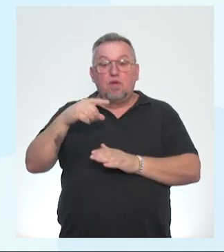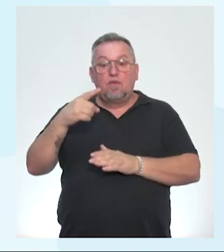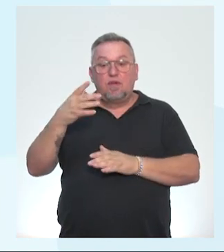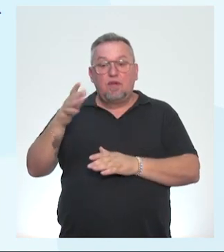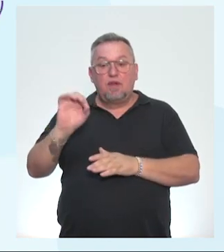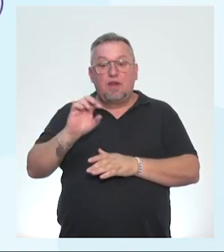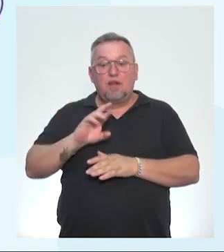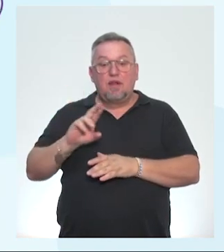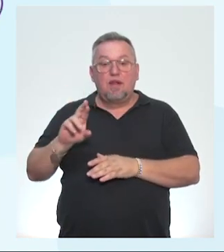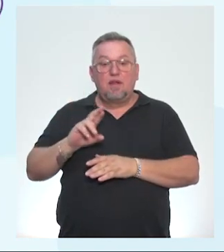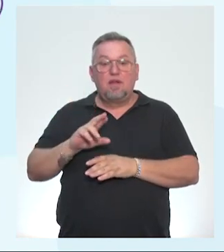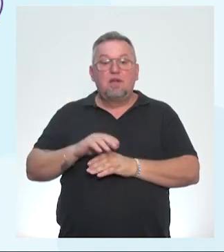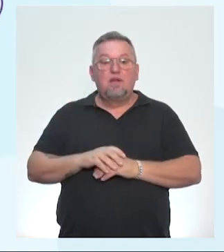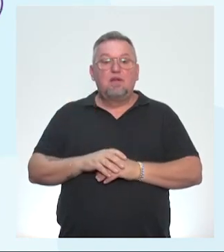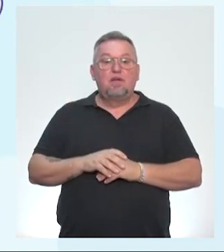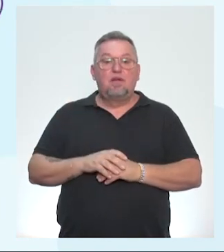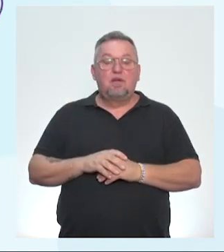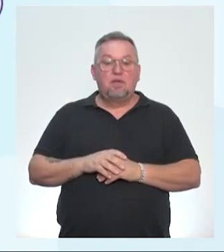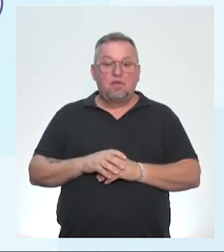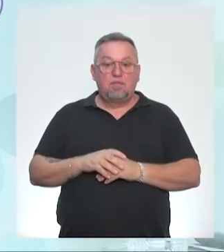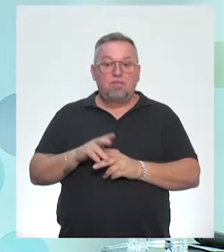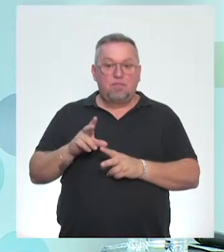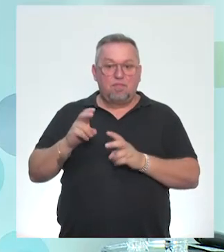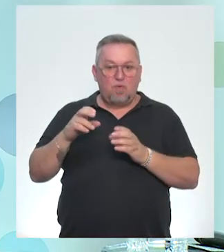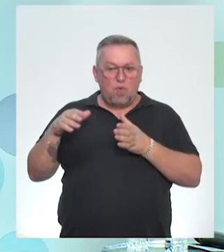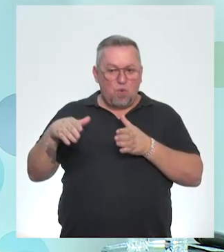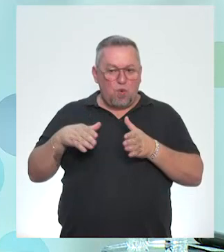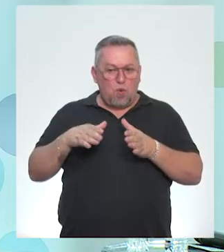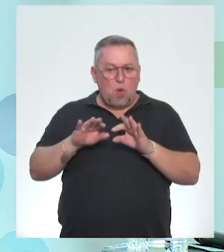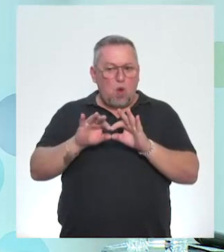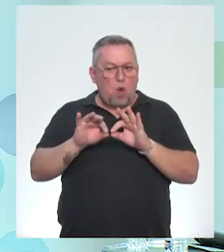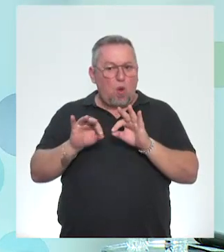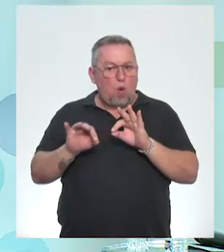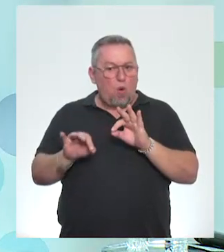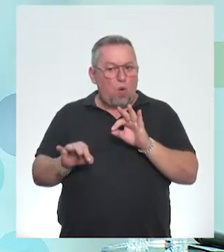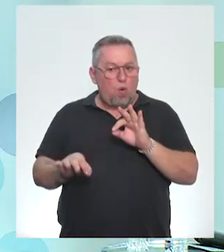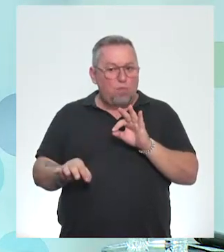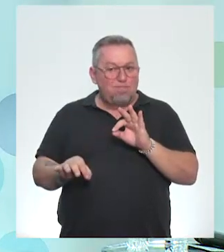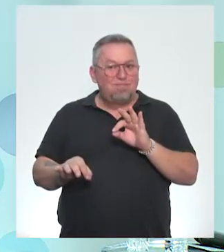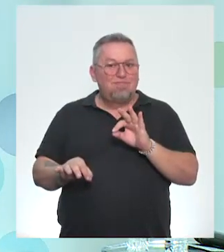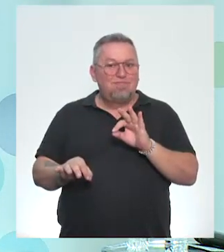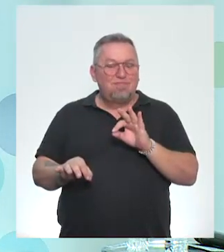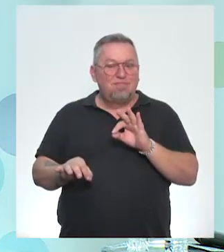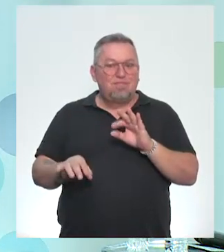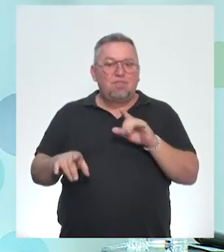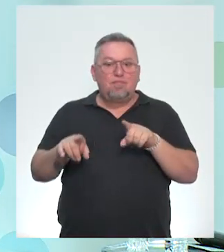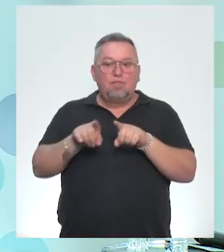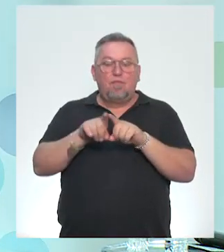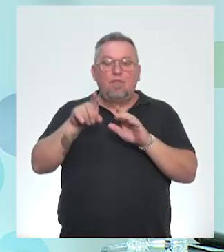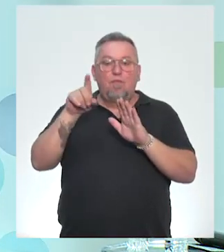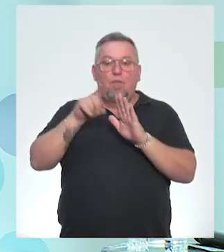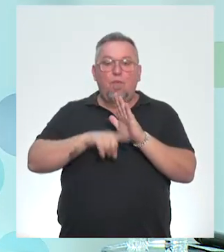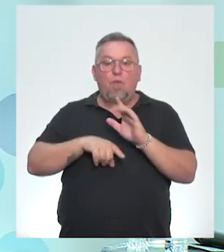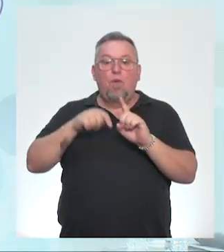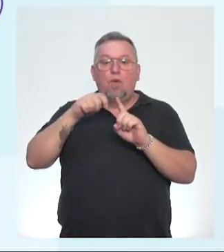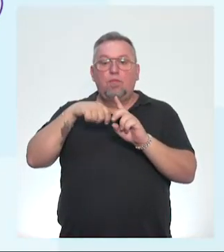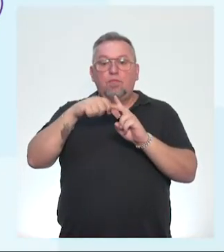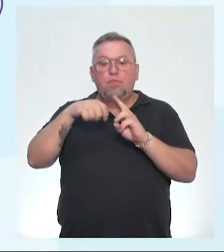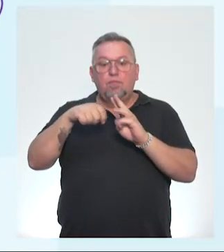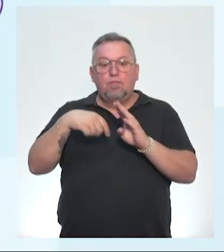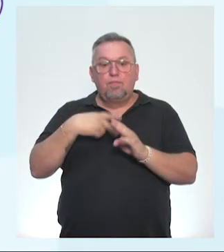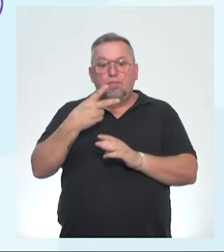nos 910 sem muitos problemas. Perceba que o caminho é um pouco mais longo, tá? E aí, para o desconto a prazo, temos lá